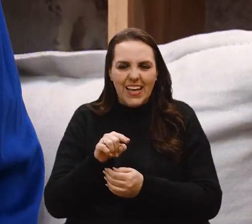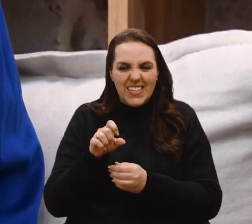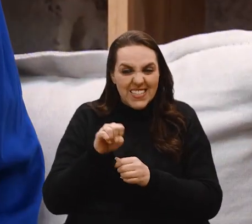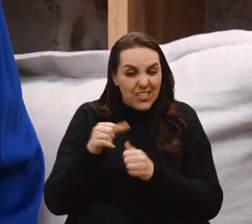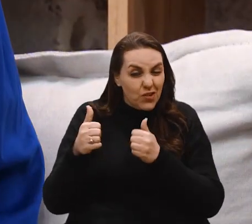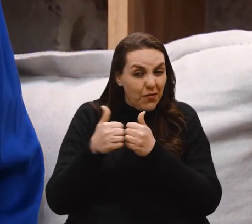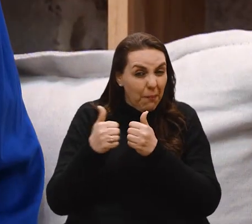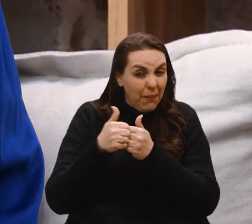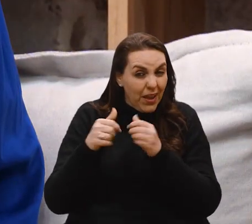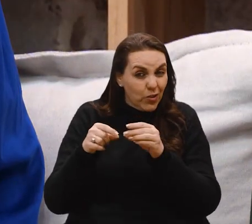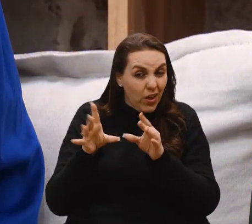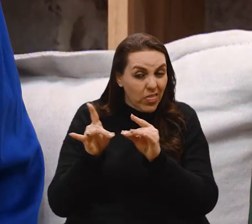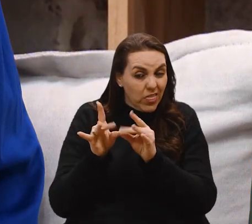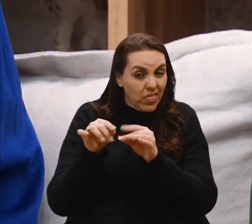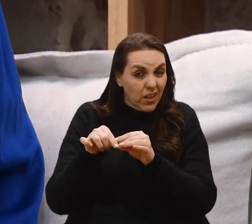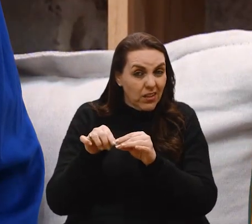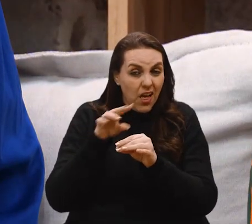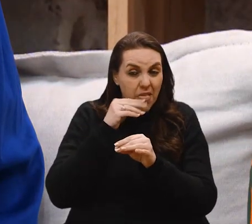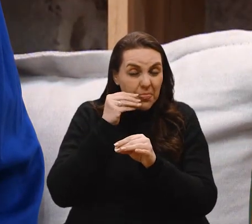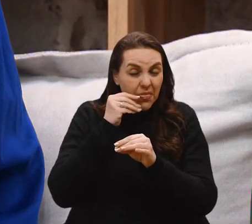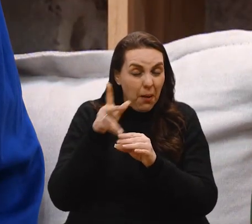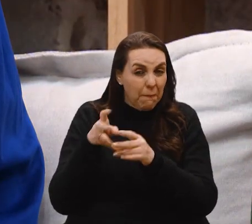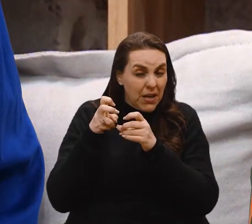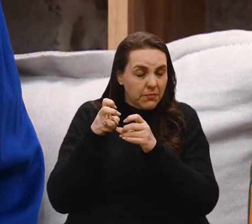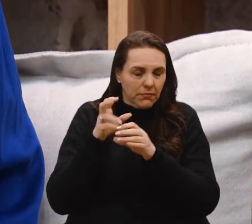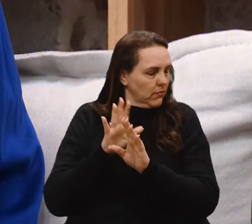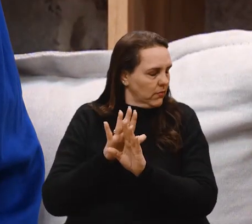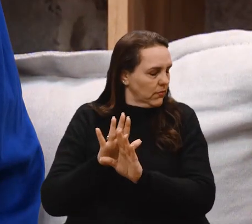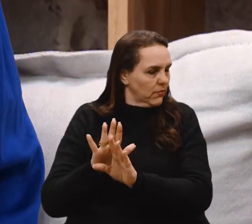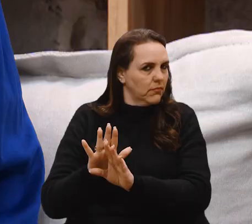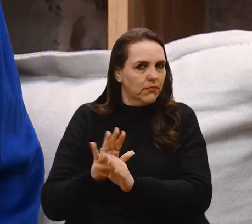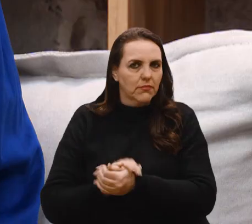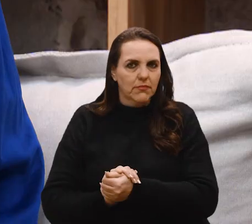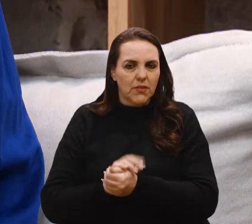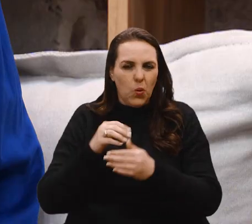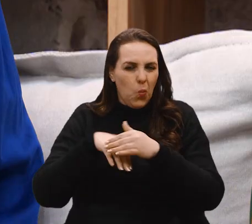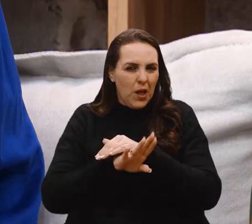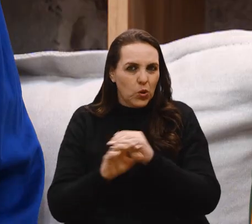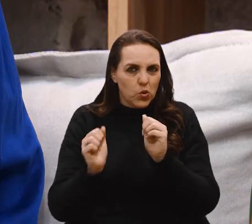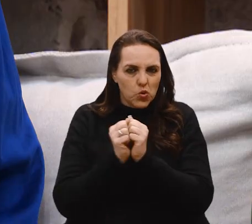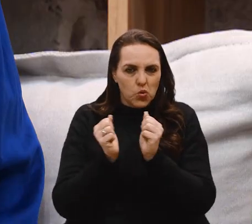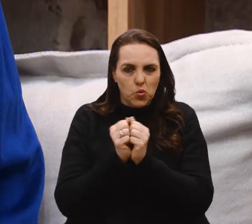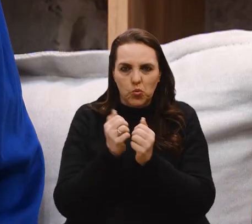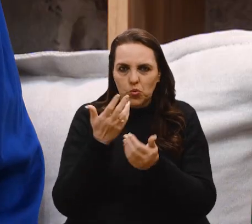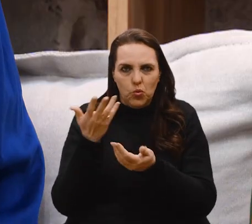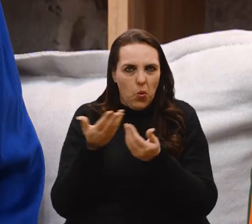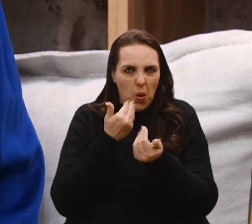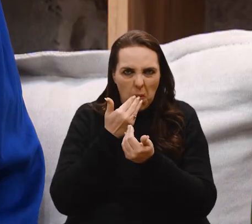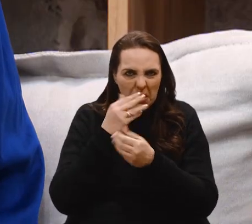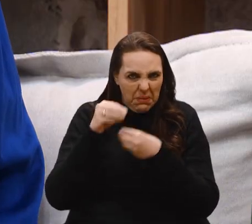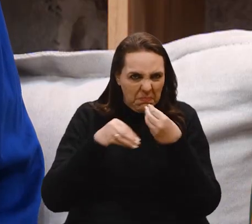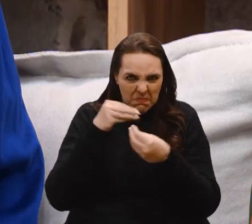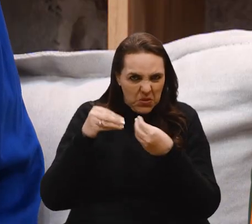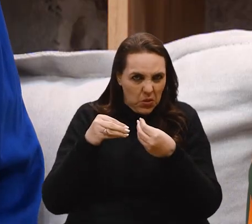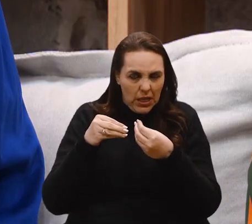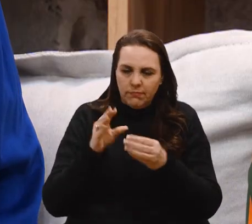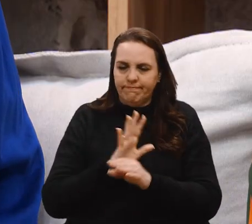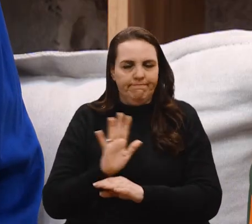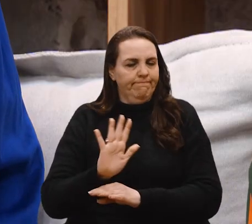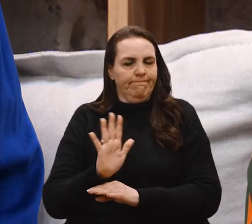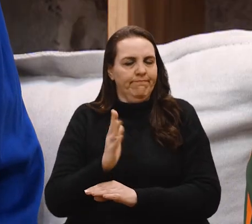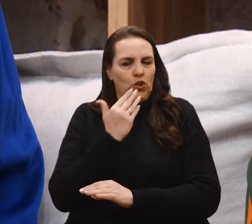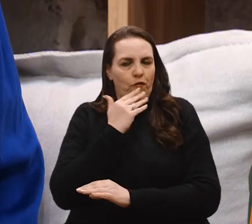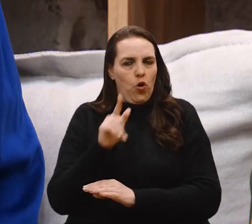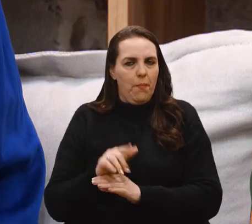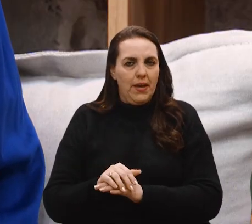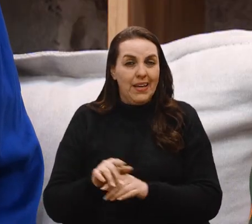ficar encosta, por exemplo, foi armazenado junto com, sei lá, com algum alimento, eu não consigo comer aquilo